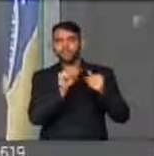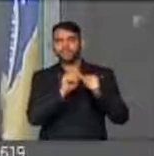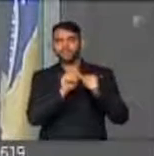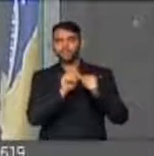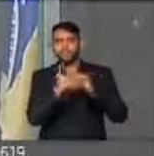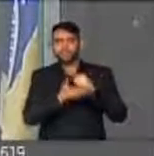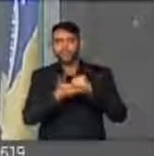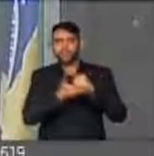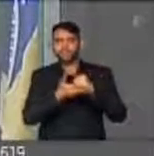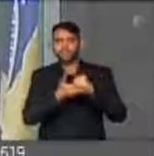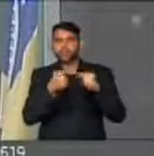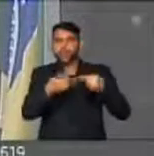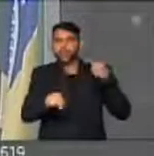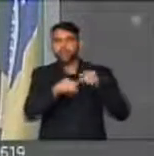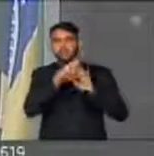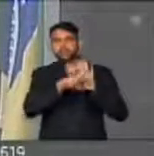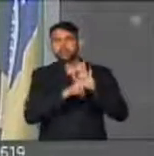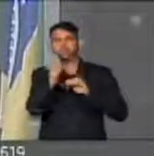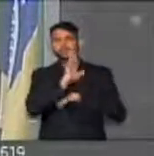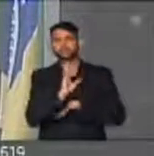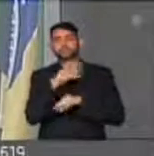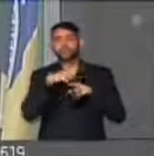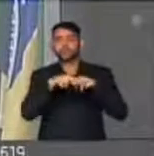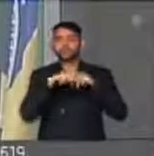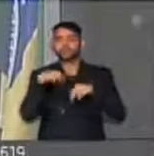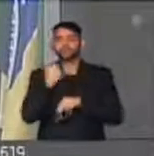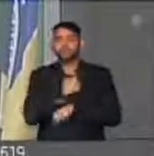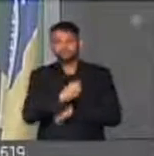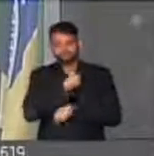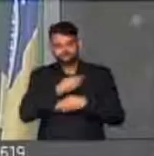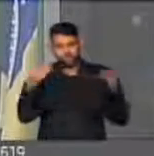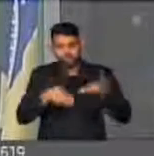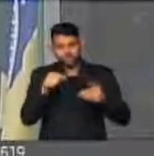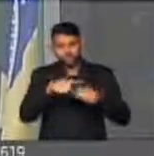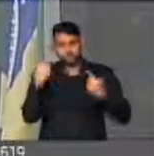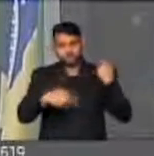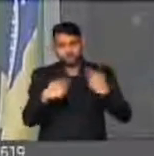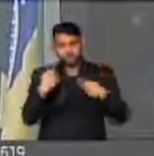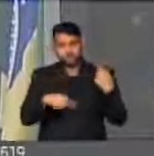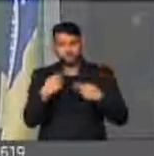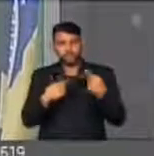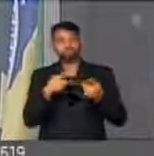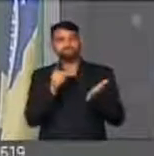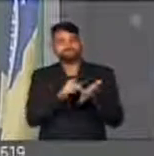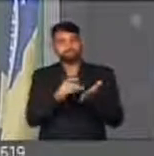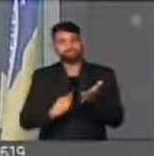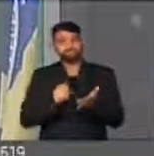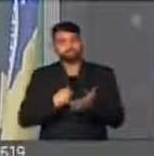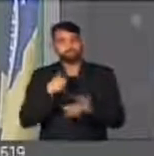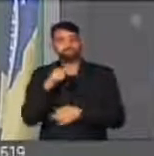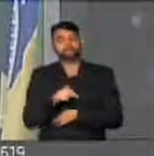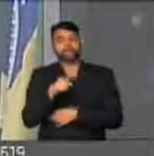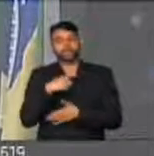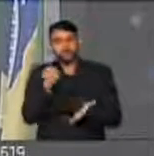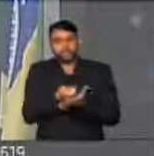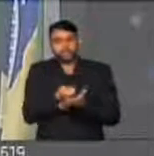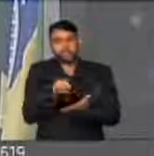os fundamentos do Estado. E é por essa razão que nós estamos aqui hoje, tratando exatamente de